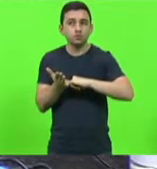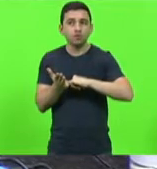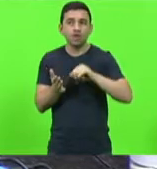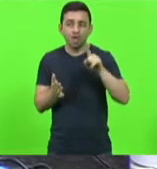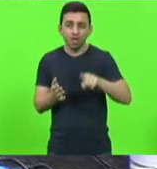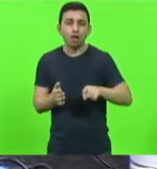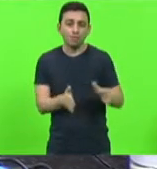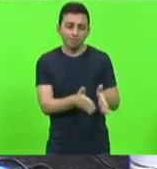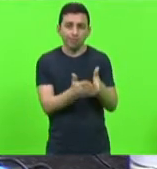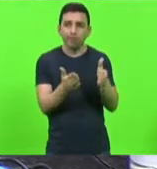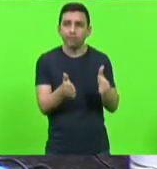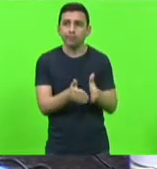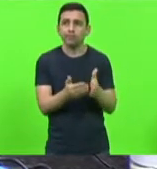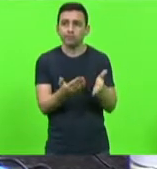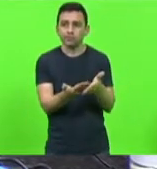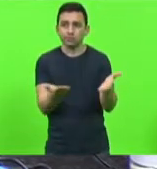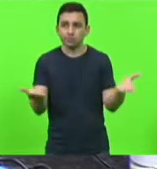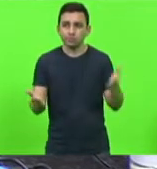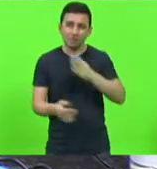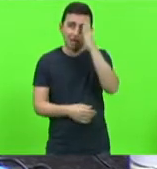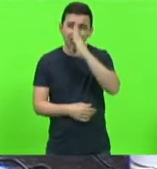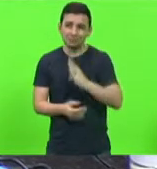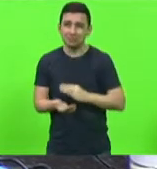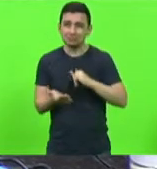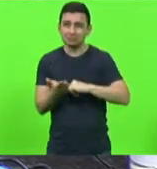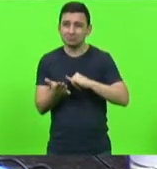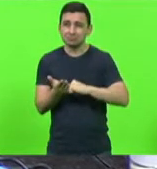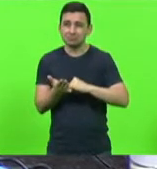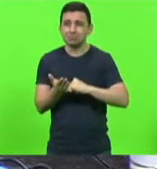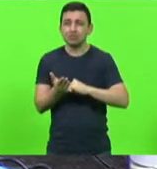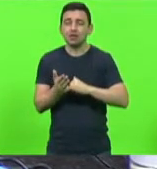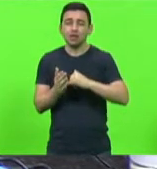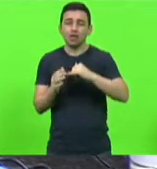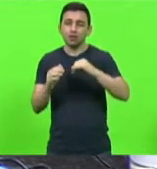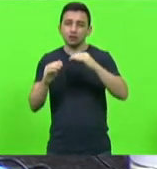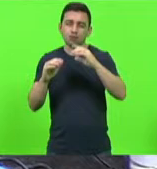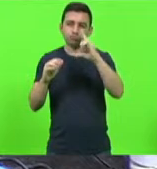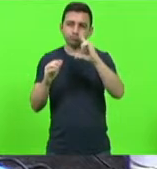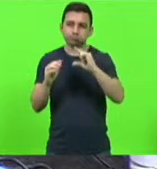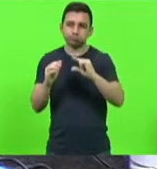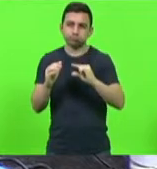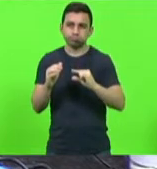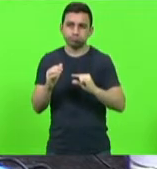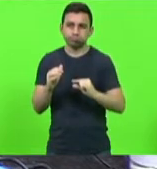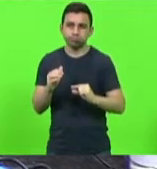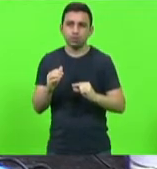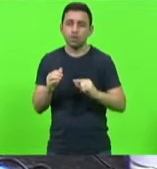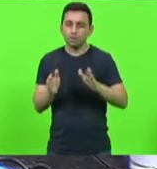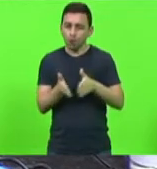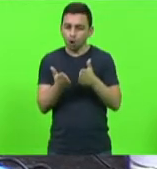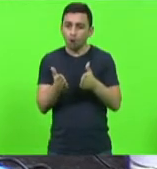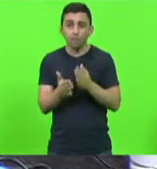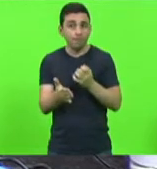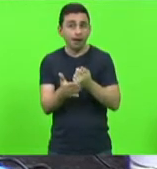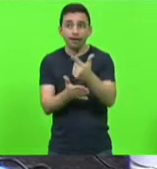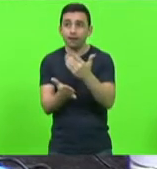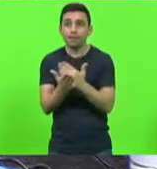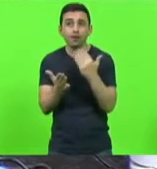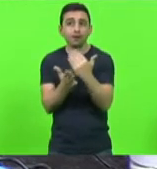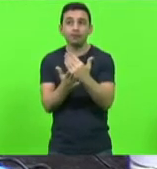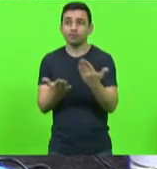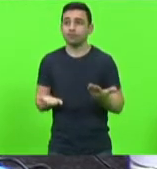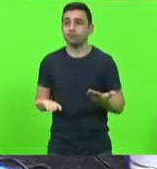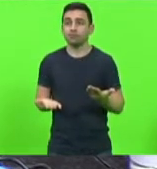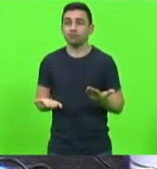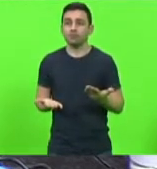menos. O Brasil tem uma carga tributária regressiva. Isso significa que pobre paga mais que rico.